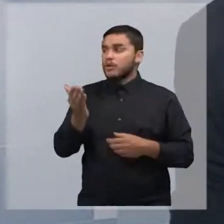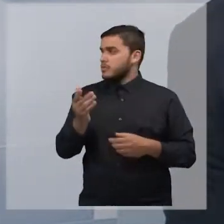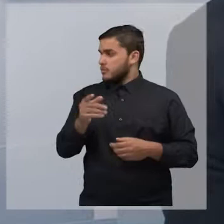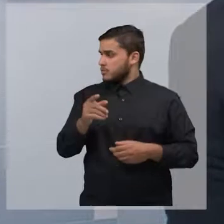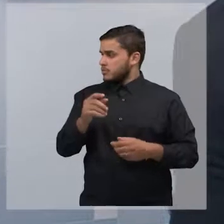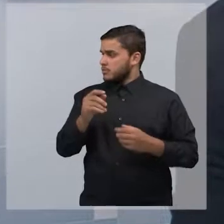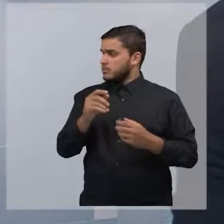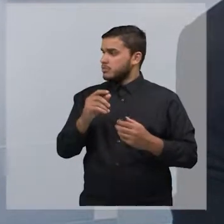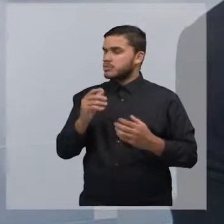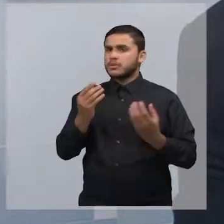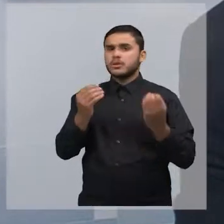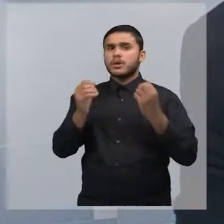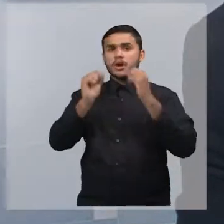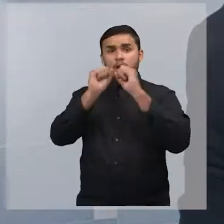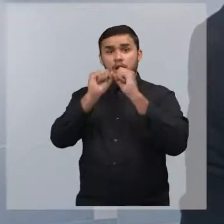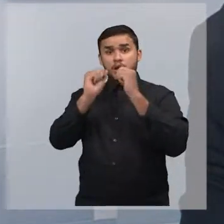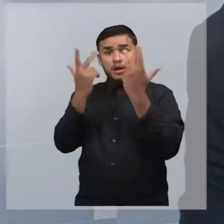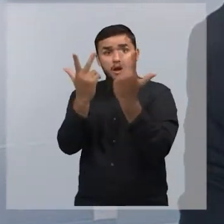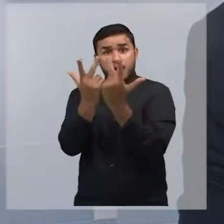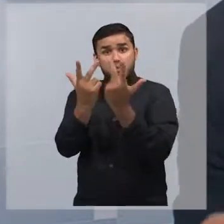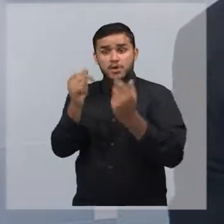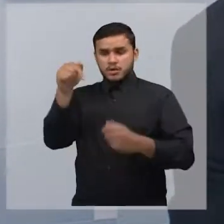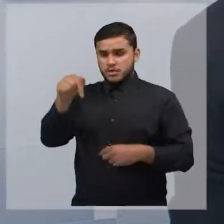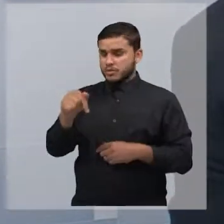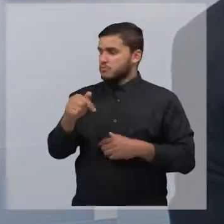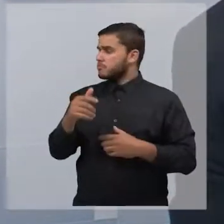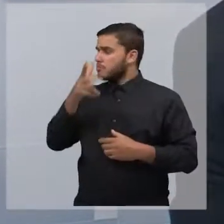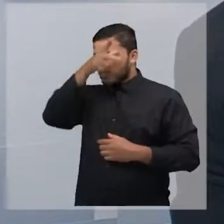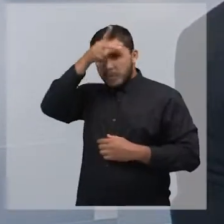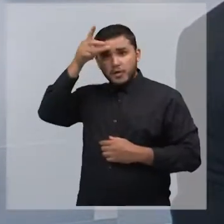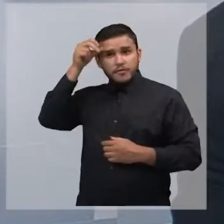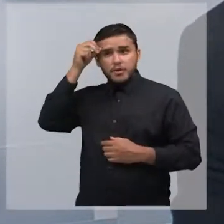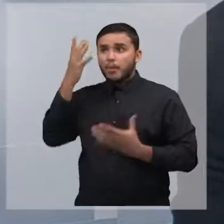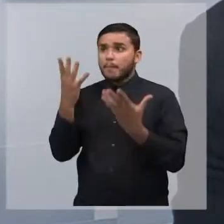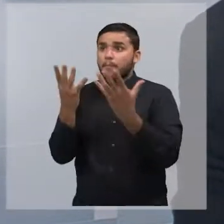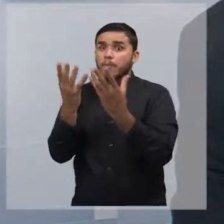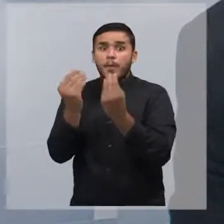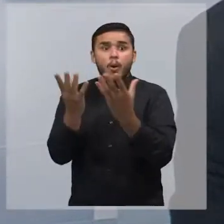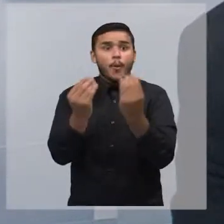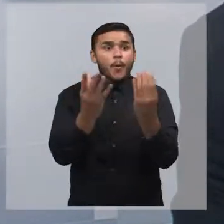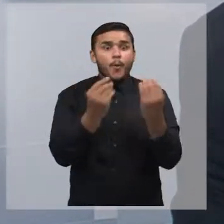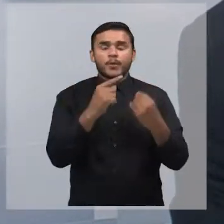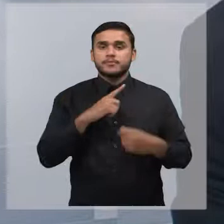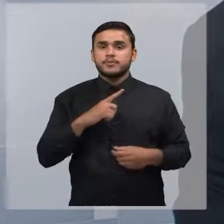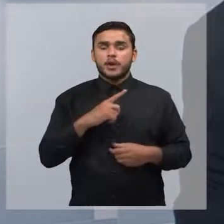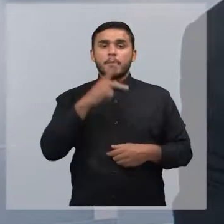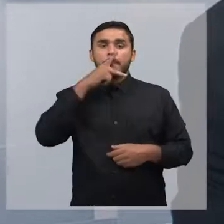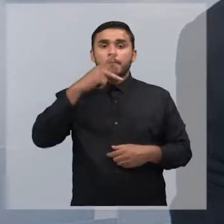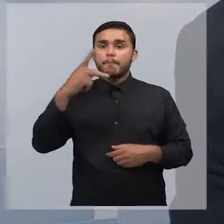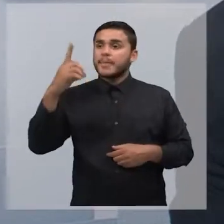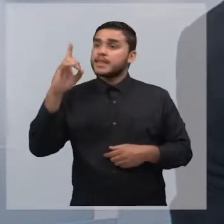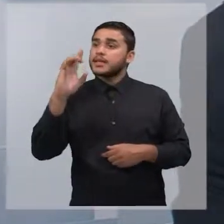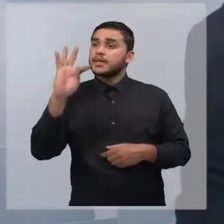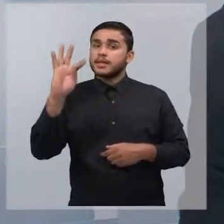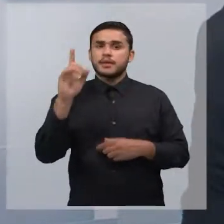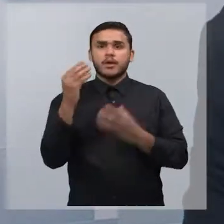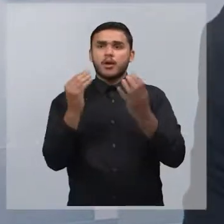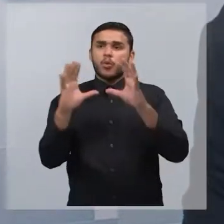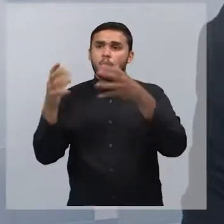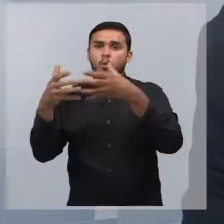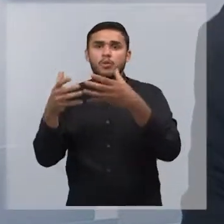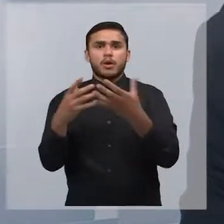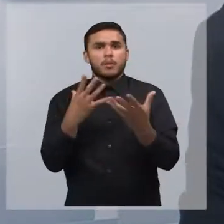está à vontade na Câmara Municipal com o número de aliados que tem, a ponto de que, de alguma maneira,